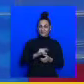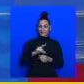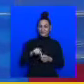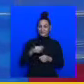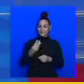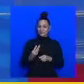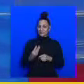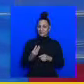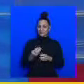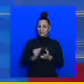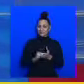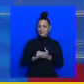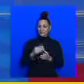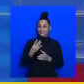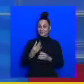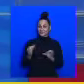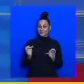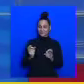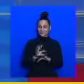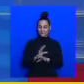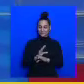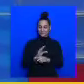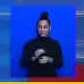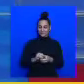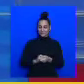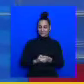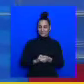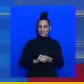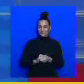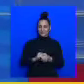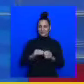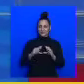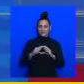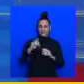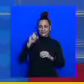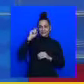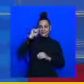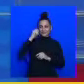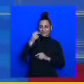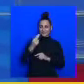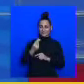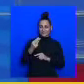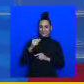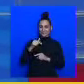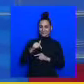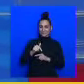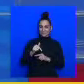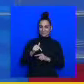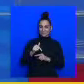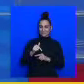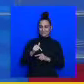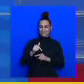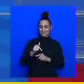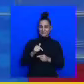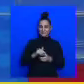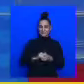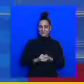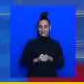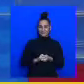Foram sorteados 3 números, faltam 4. Bola preta, número 27. Preta,